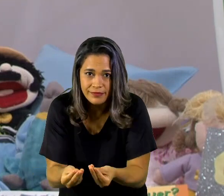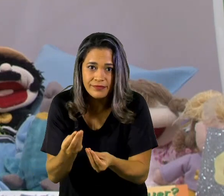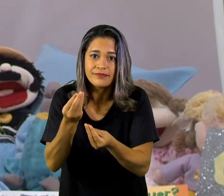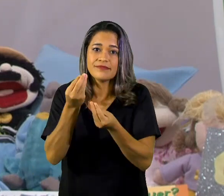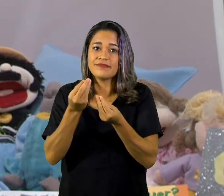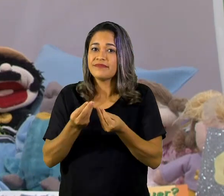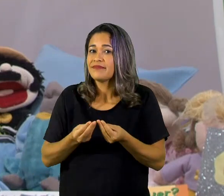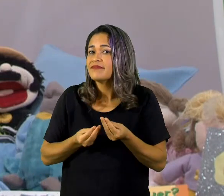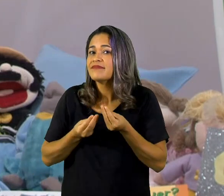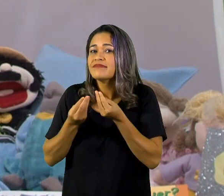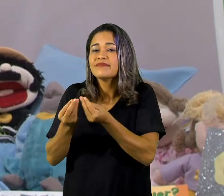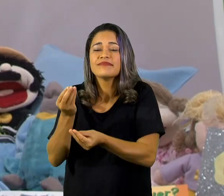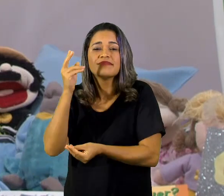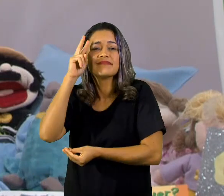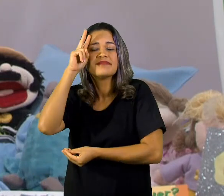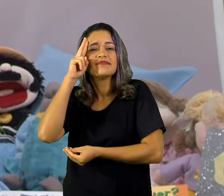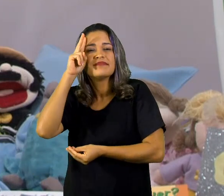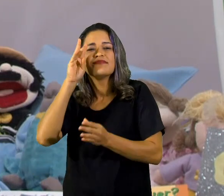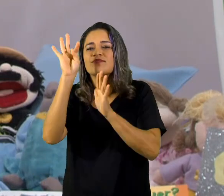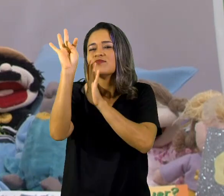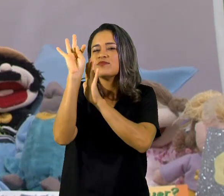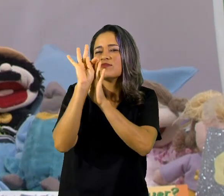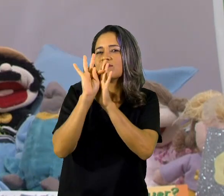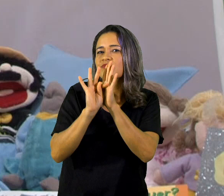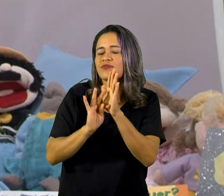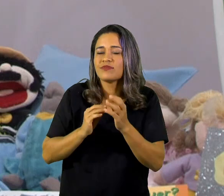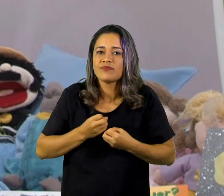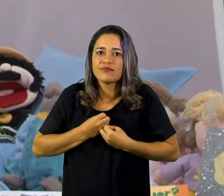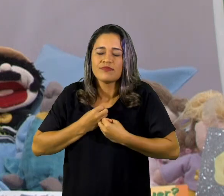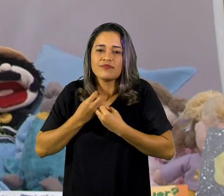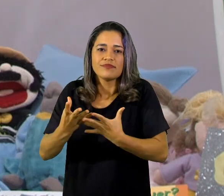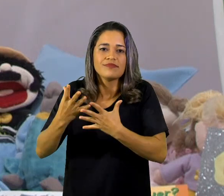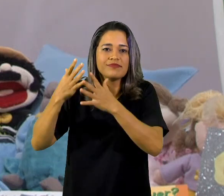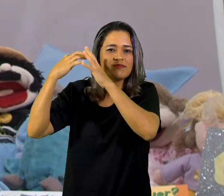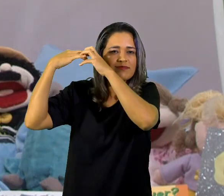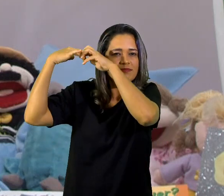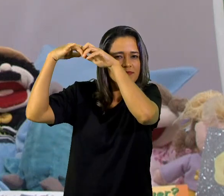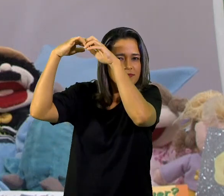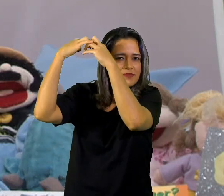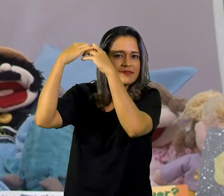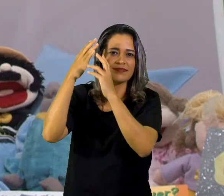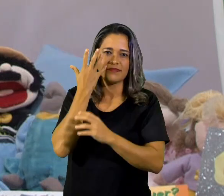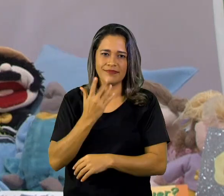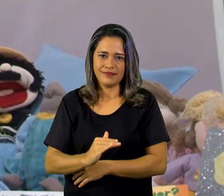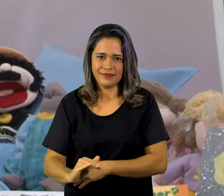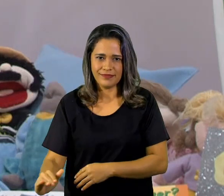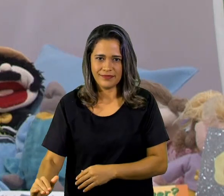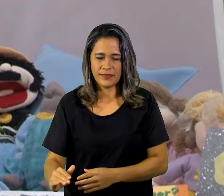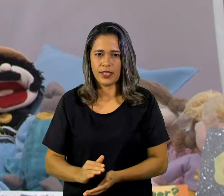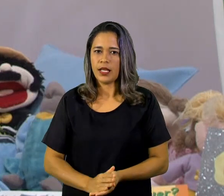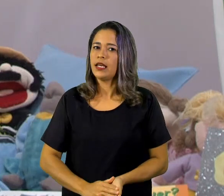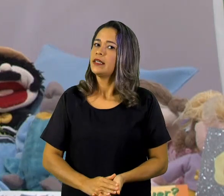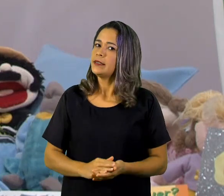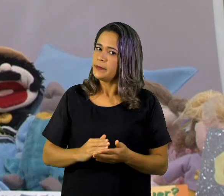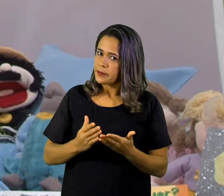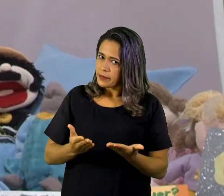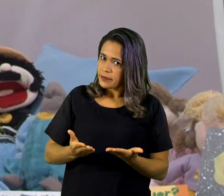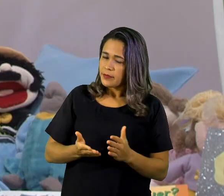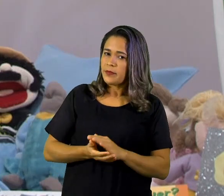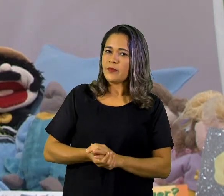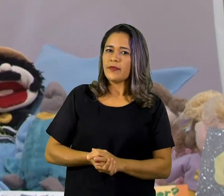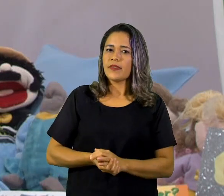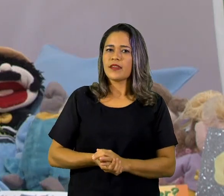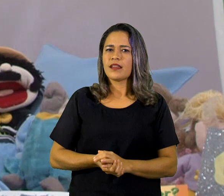um momento, um texto que desperta a imaginação da criança. Provavelmente, isso vai virar